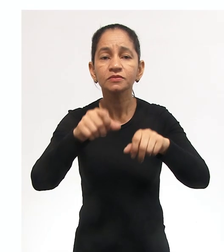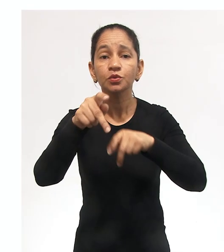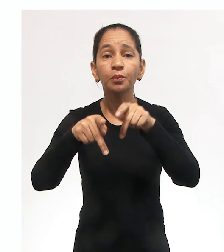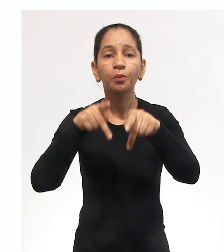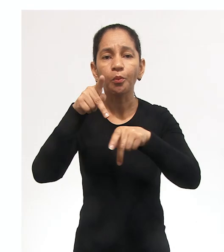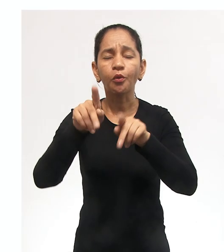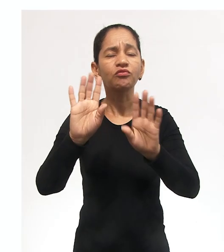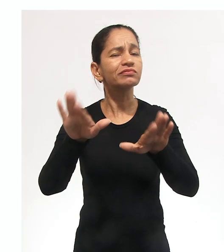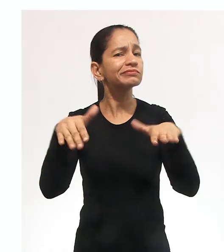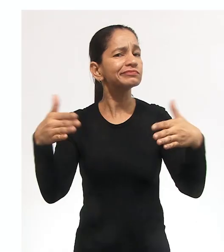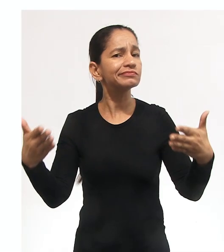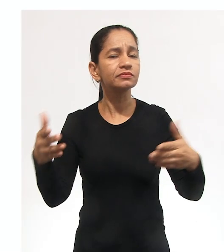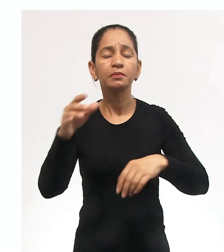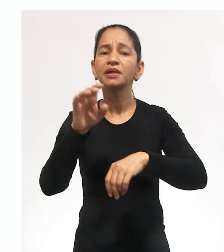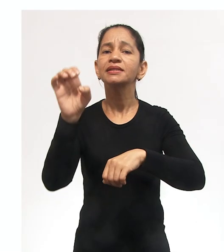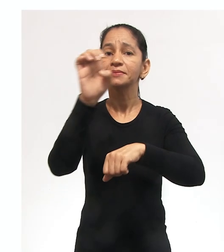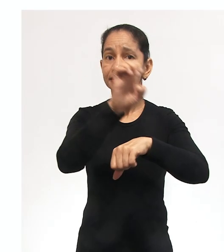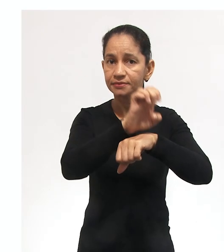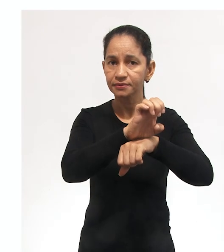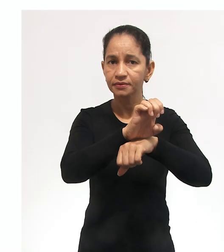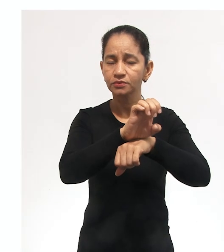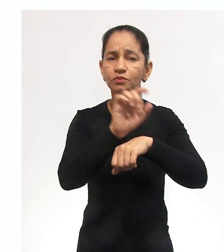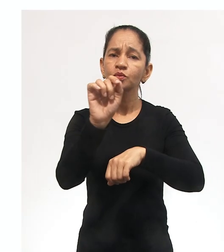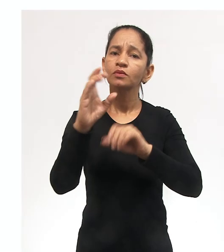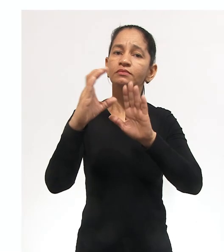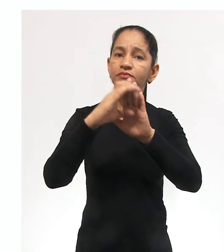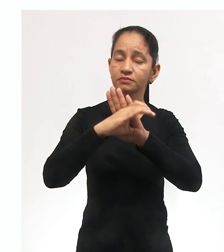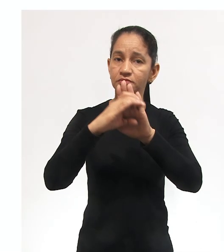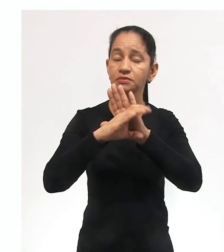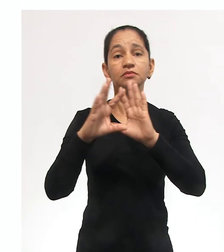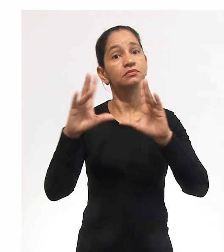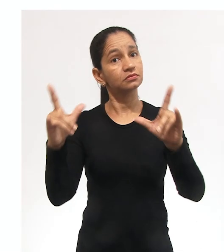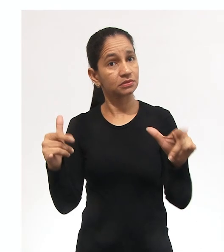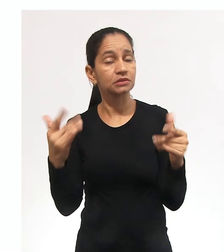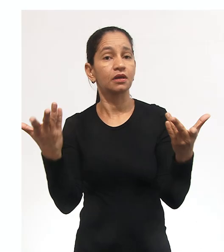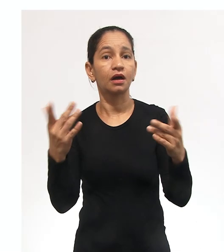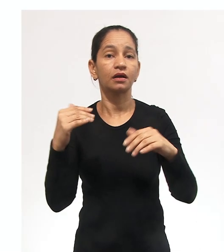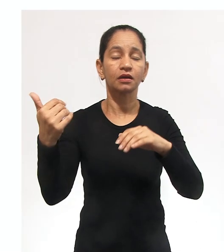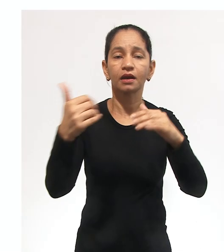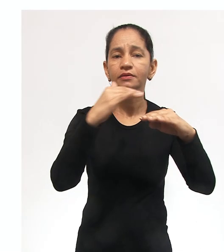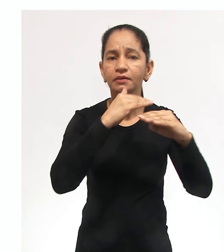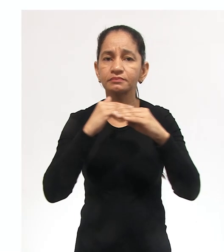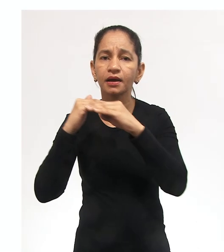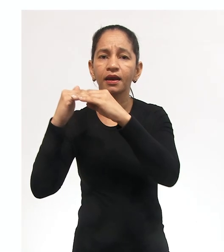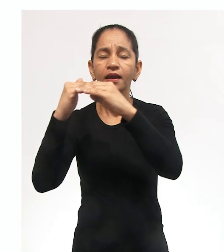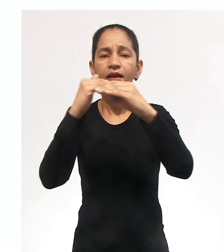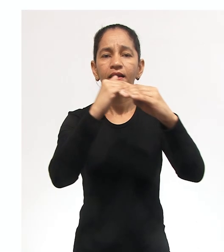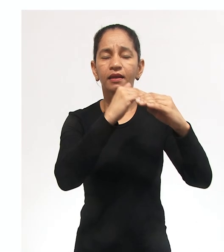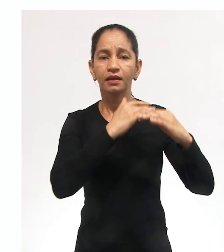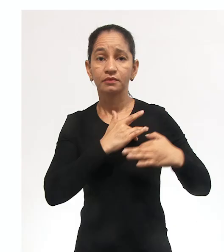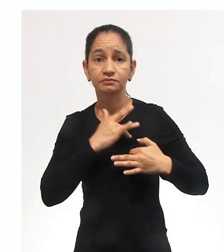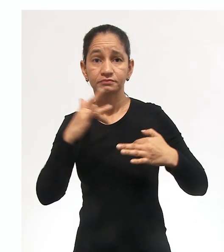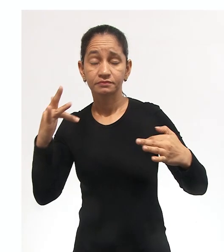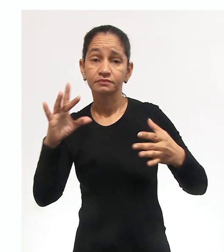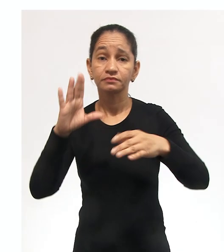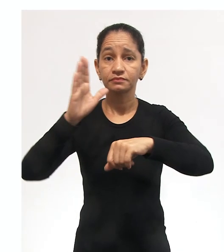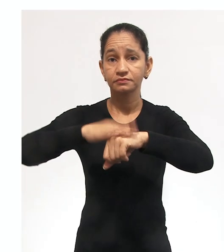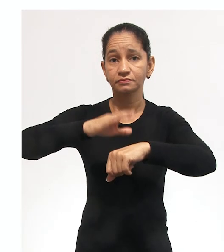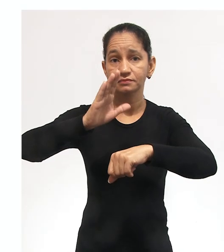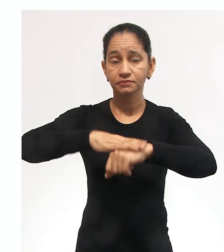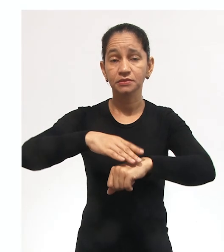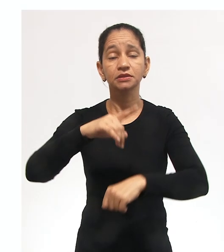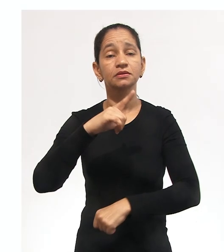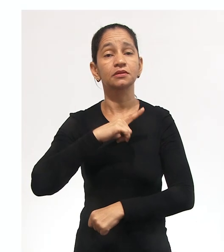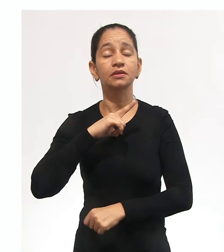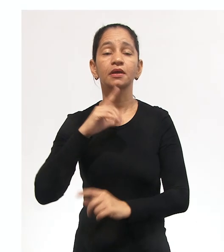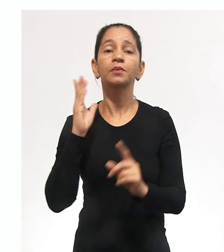que é o Estado, professor? Né, a gente está observando aqui que é uma ordem jurídica, né, soberana, né, independente, né, que tem